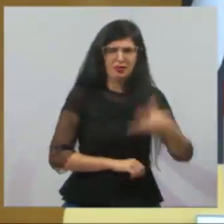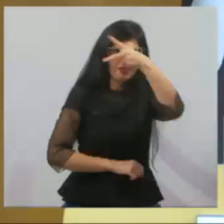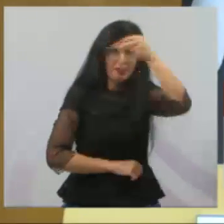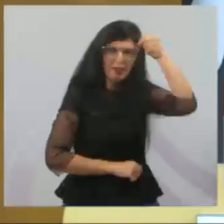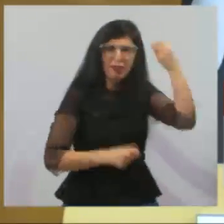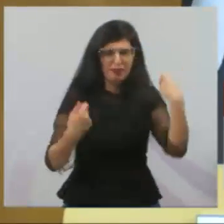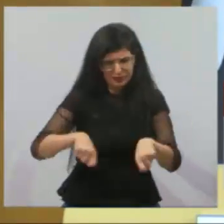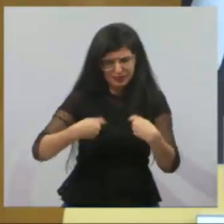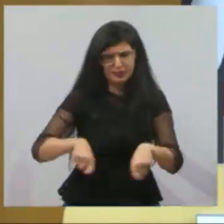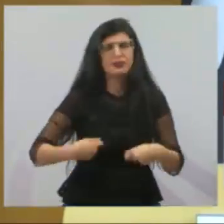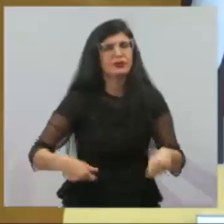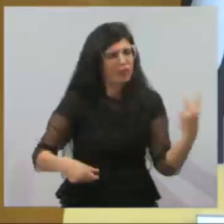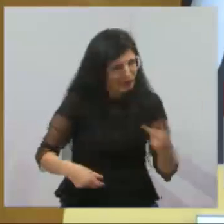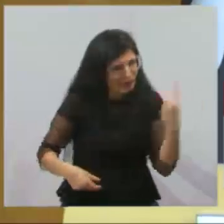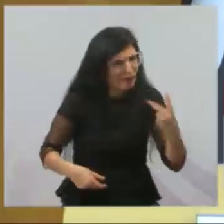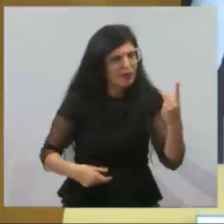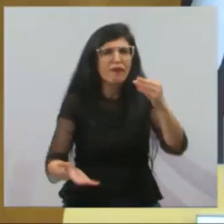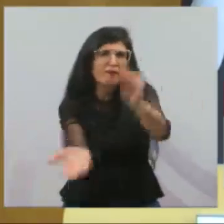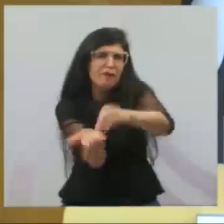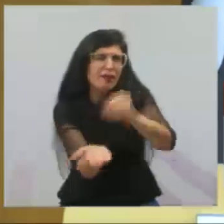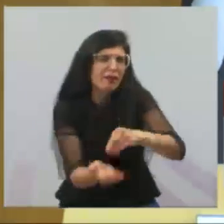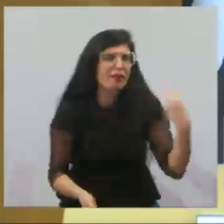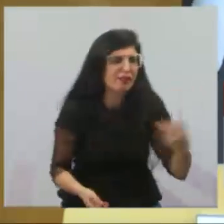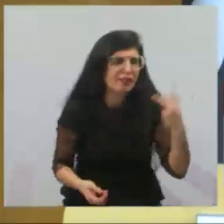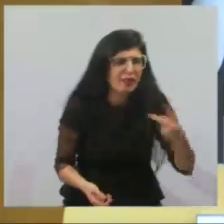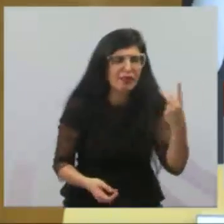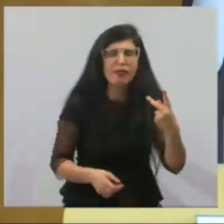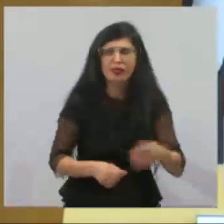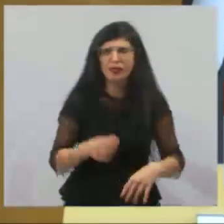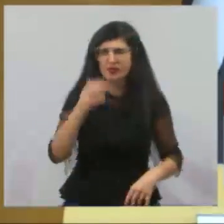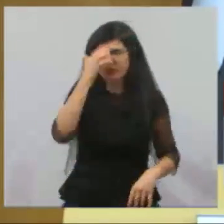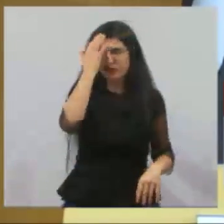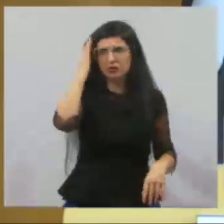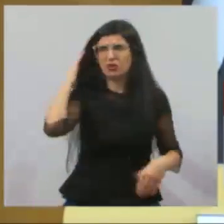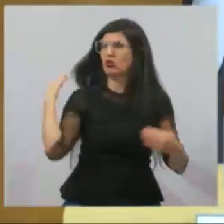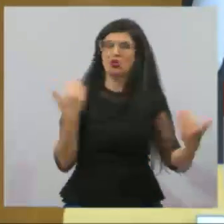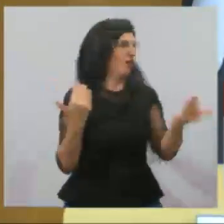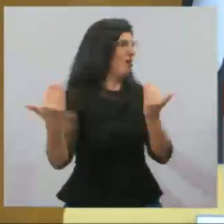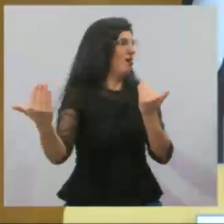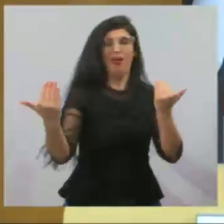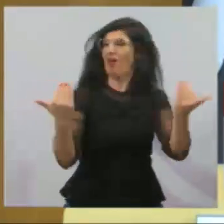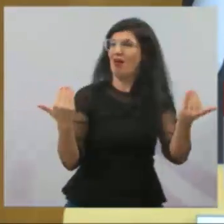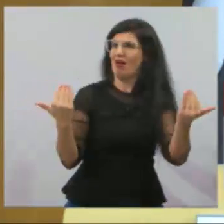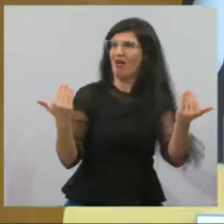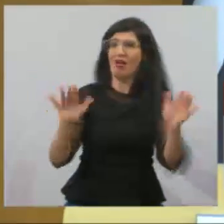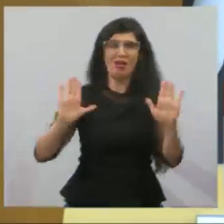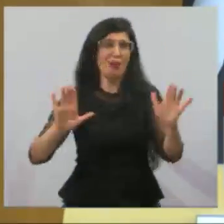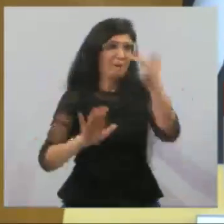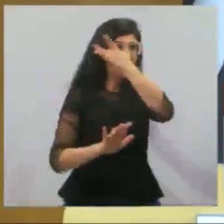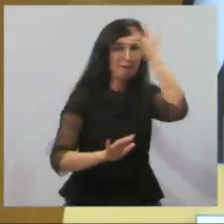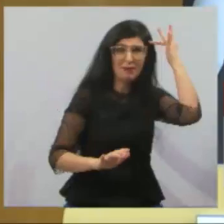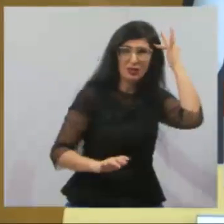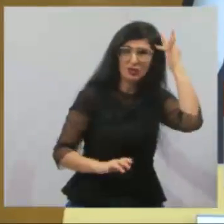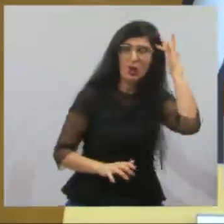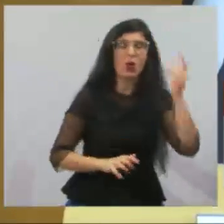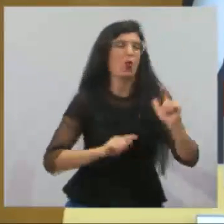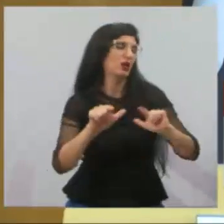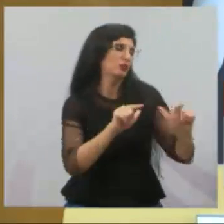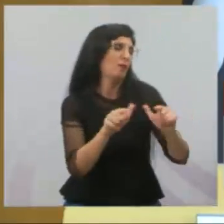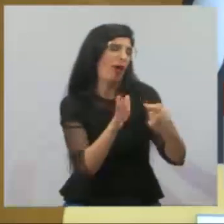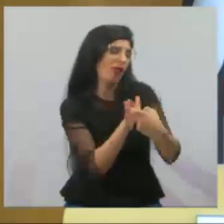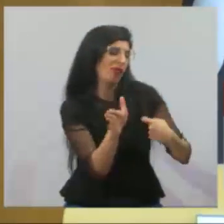tratar. Não tem que ter diferença de servidor comissionado e servidor efetivo. A obrigação nossa é atender bem a